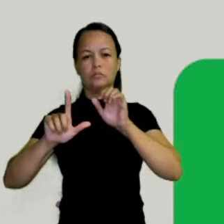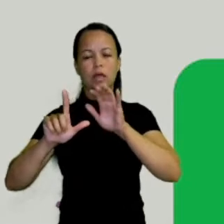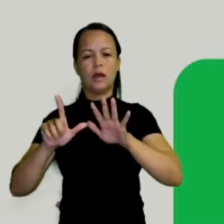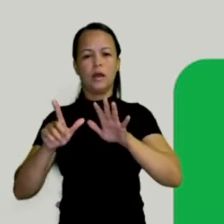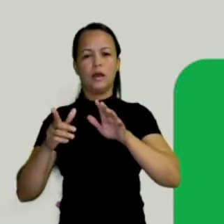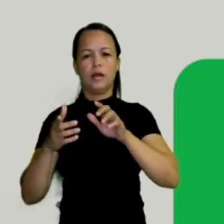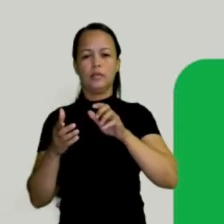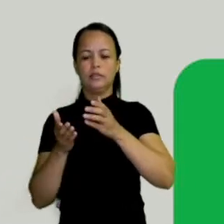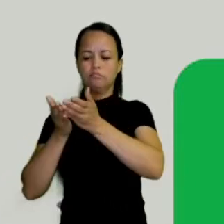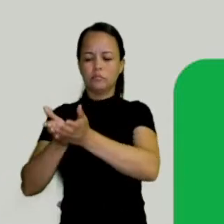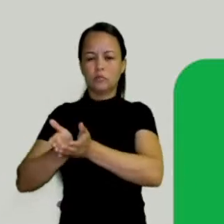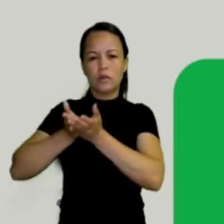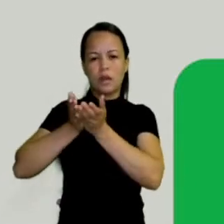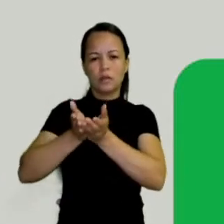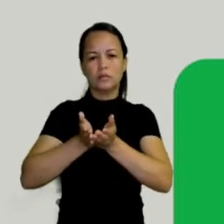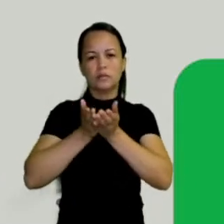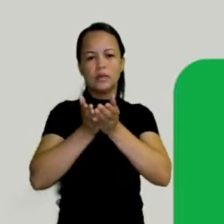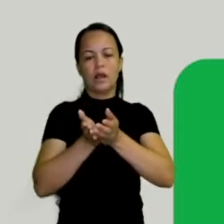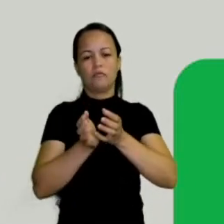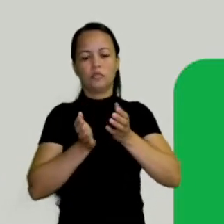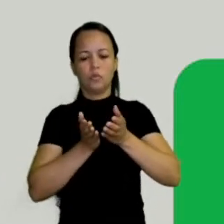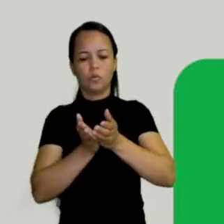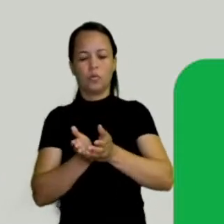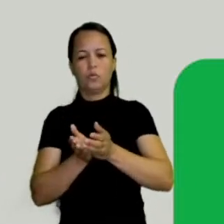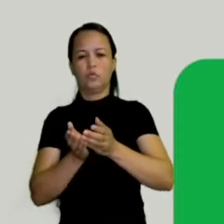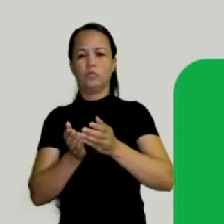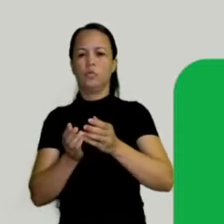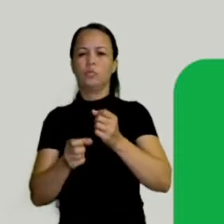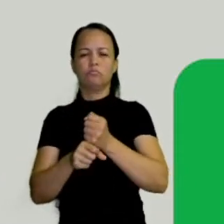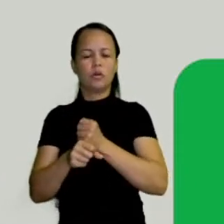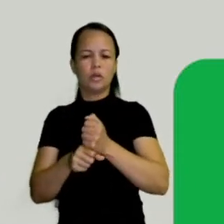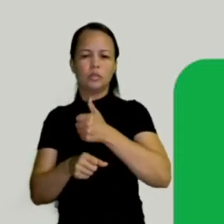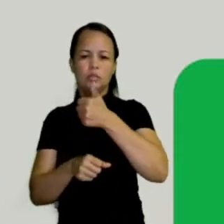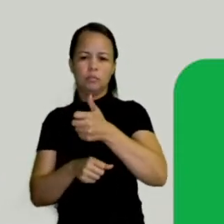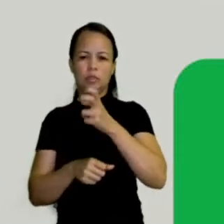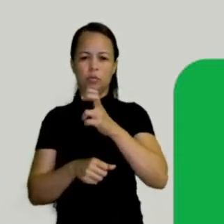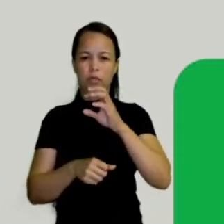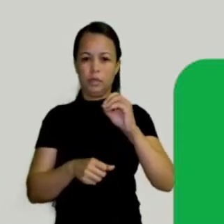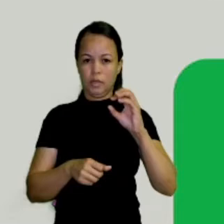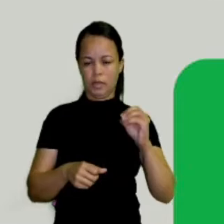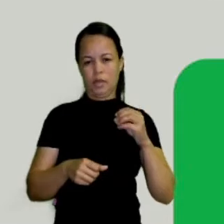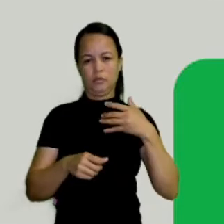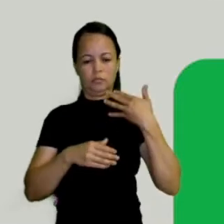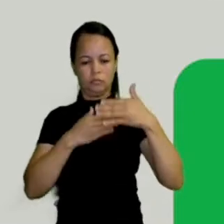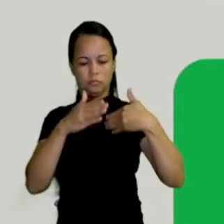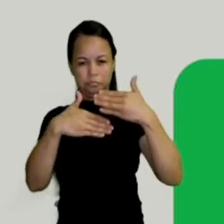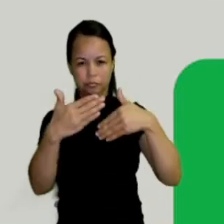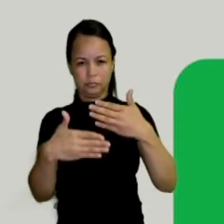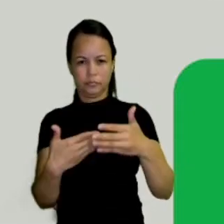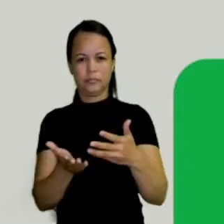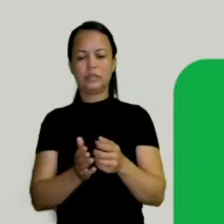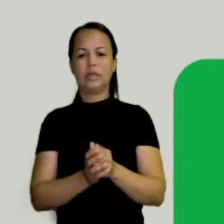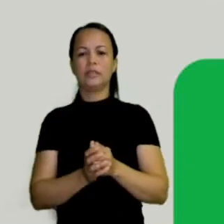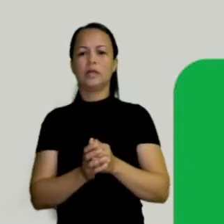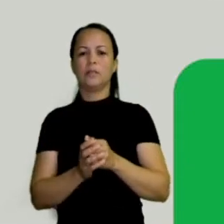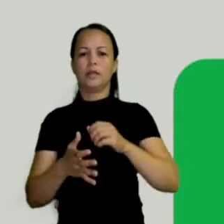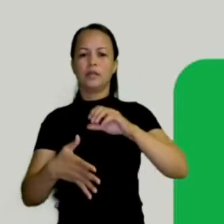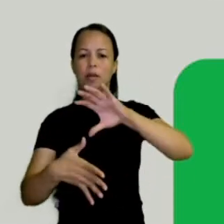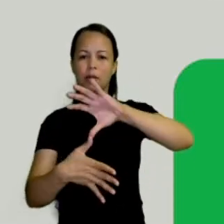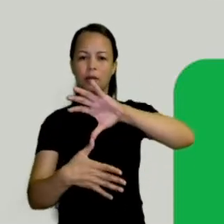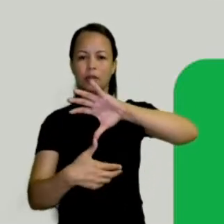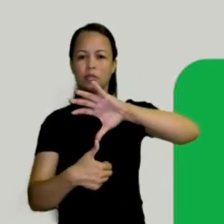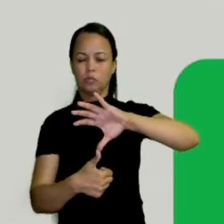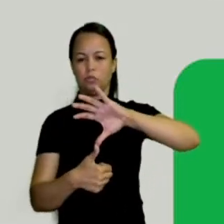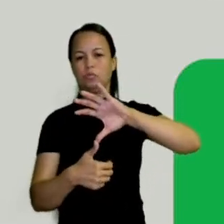durante esse período do início de 1500 adiante. E aqui a América do Sul, vocês podem analisar que